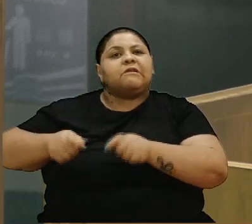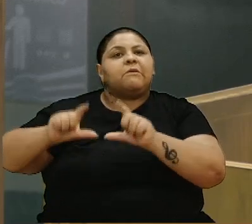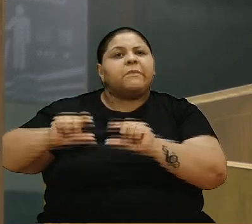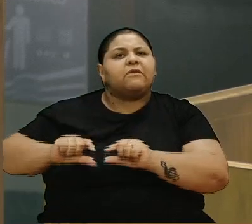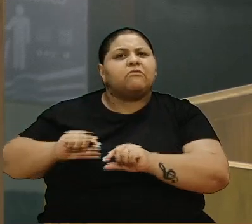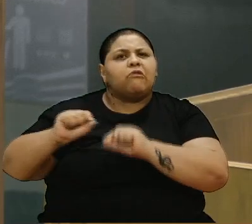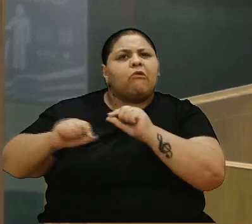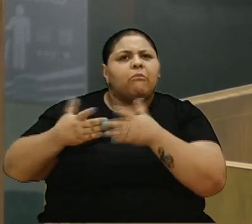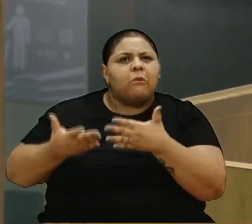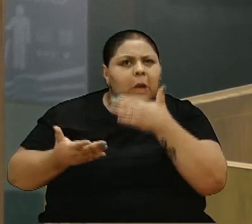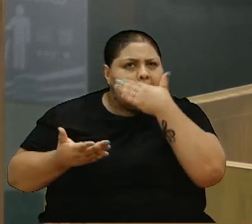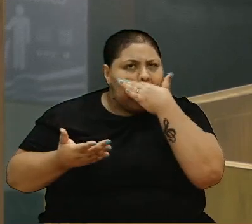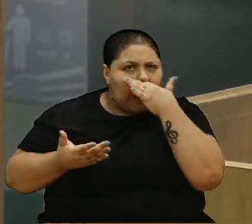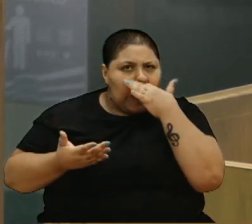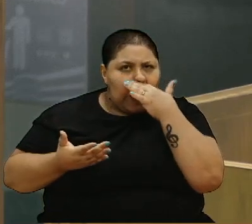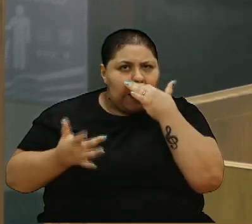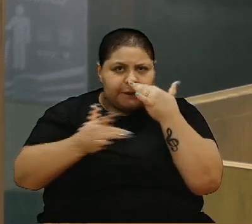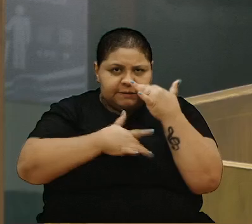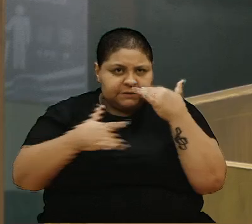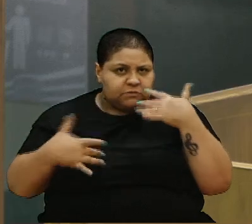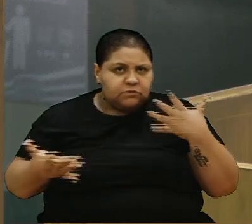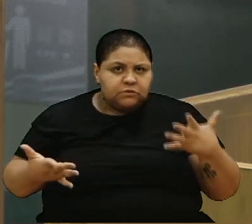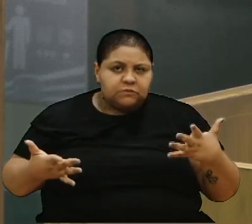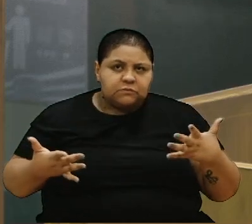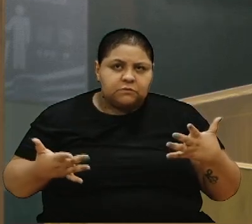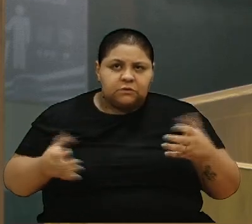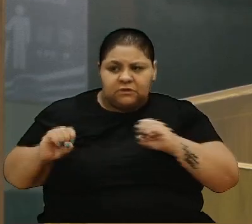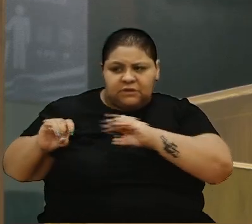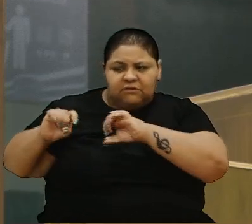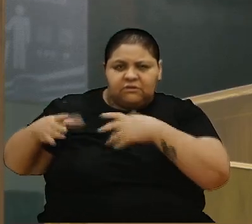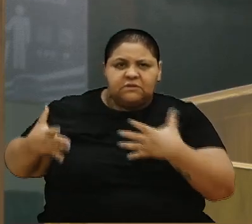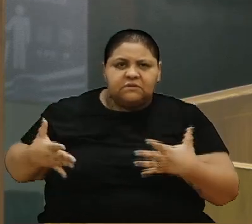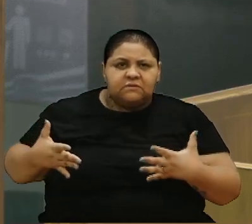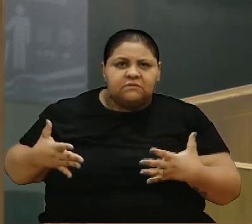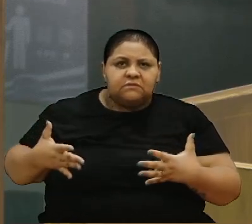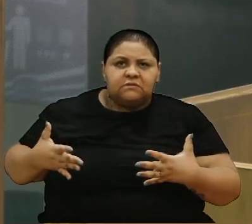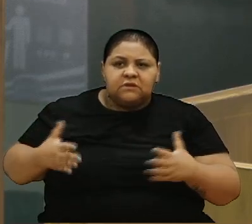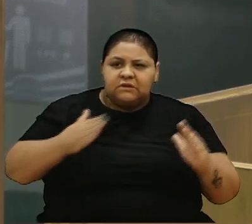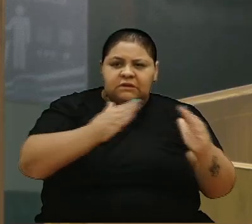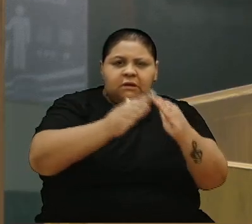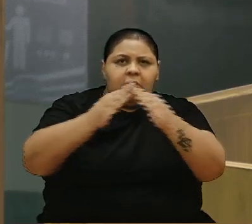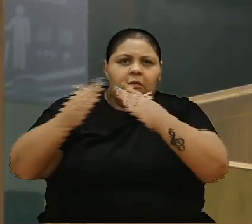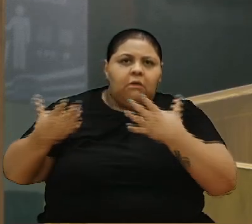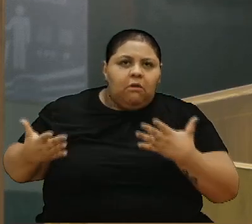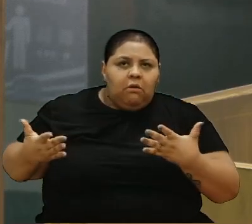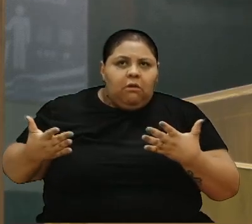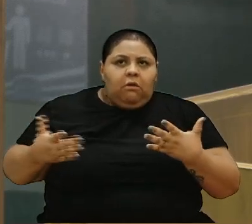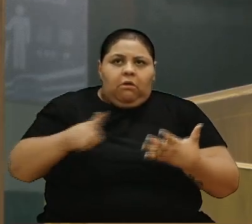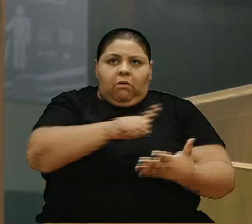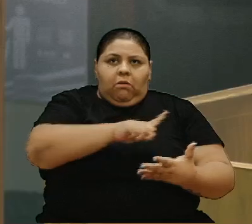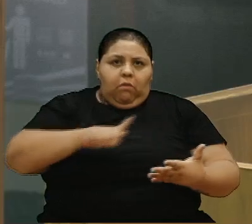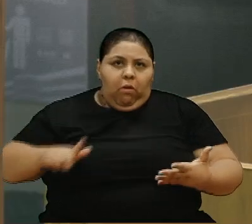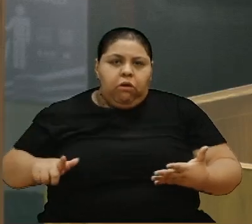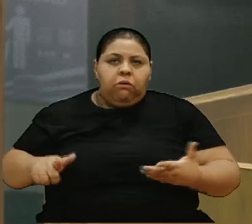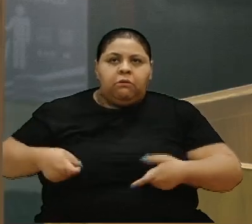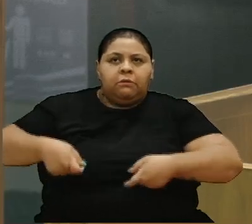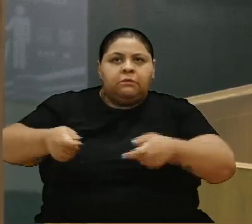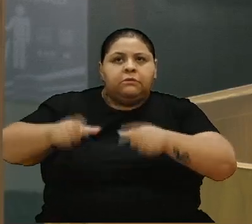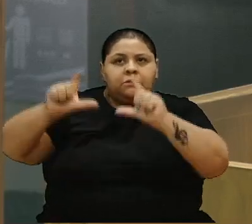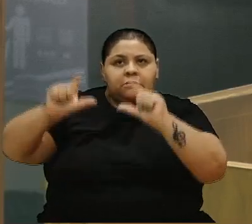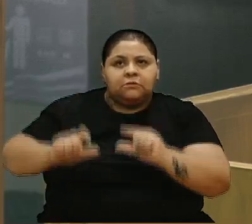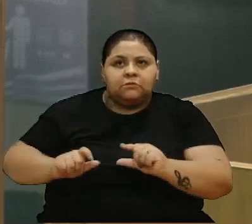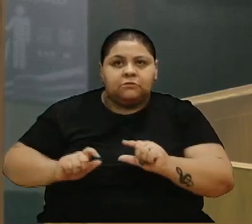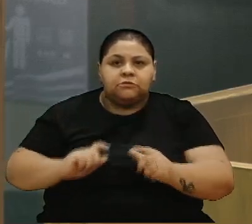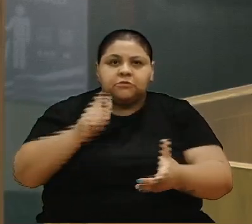aonde? Na saúde? Na educação? Na habitação? O governo tem que gastar menos do ponto de vista de